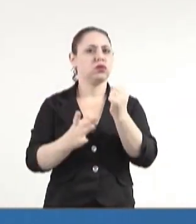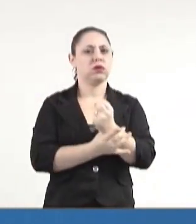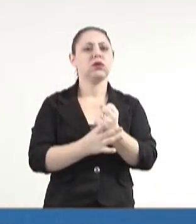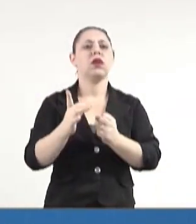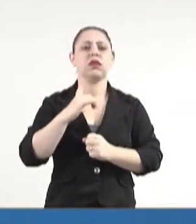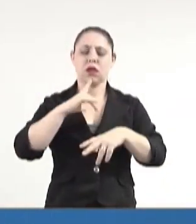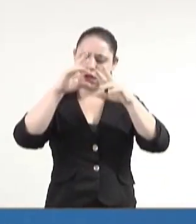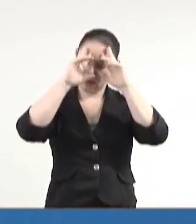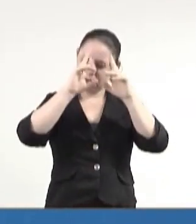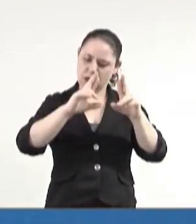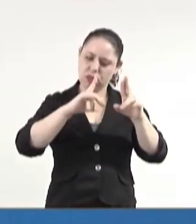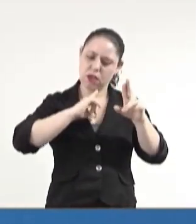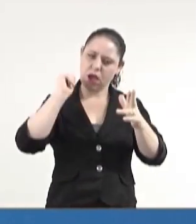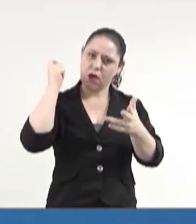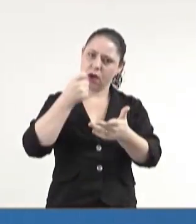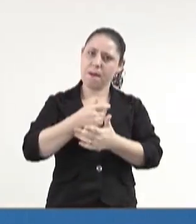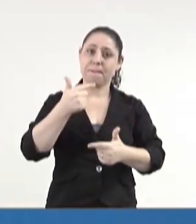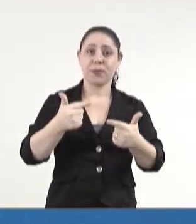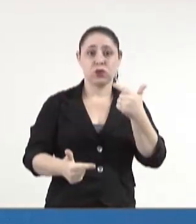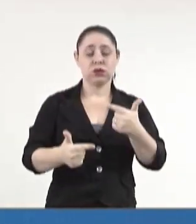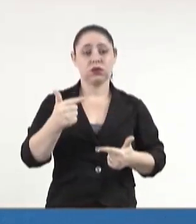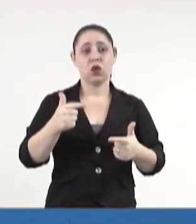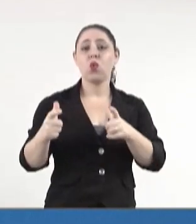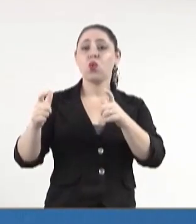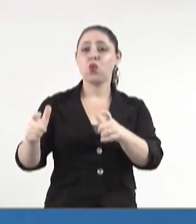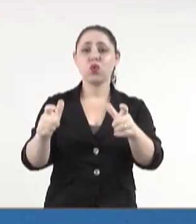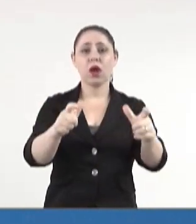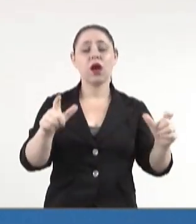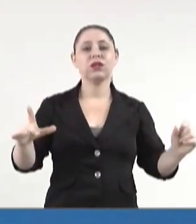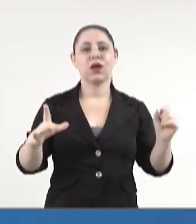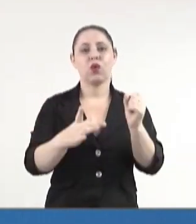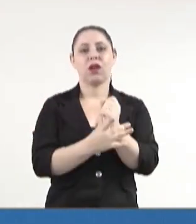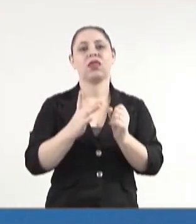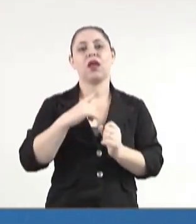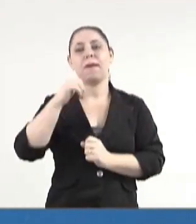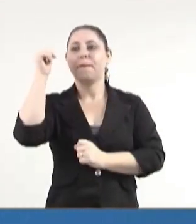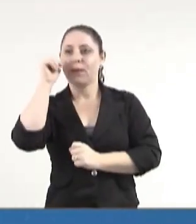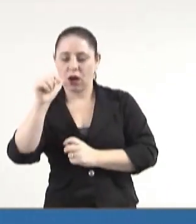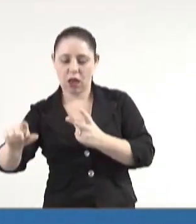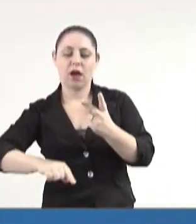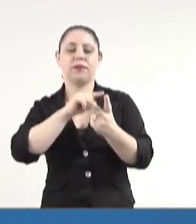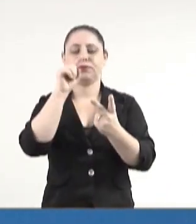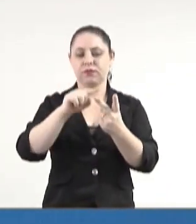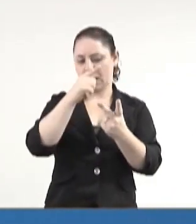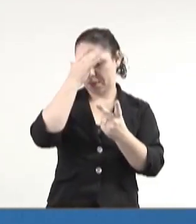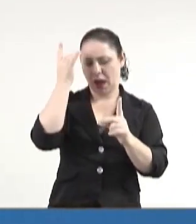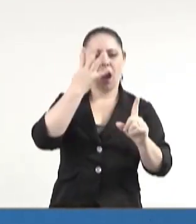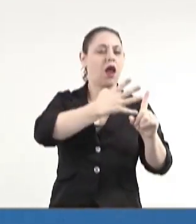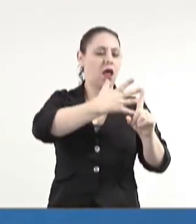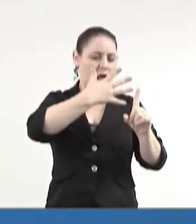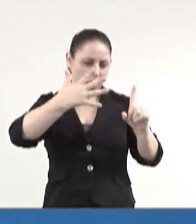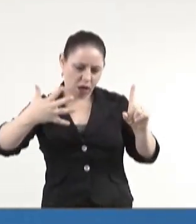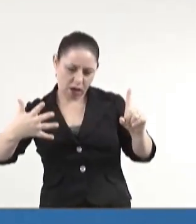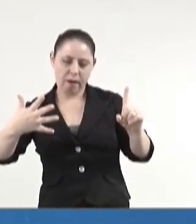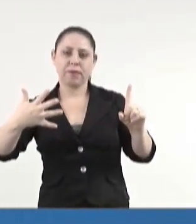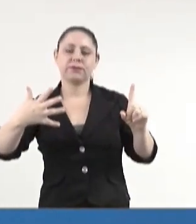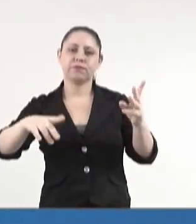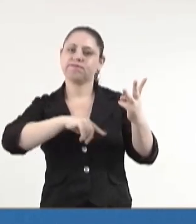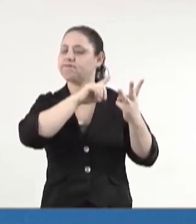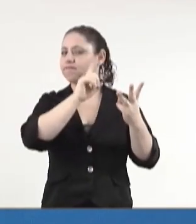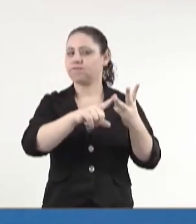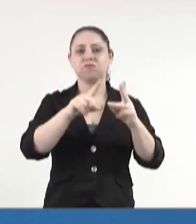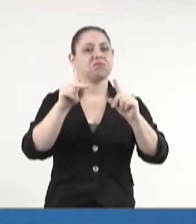ao Franklin, ressaltando a importância dessa luta, dessa pauta, da garantia de que todas as pessoas possam participar